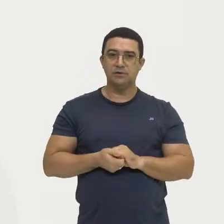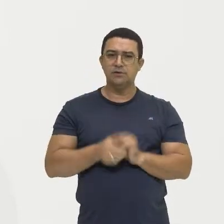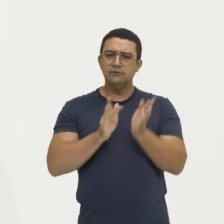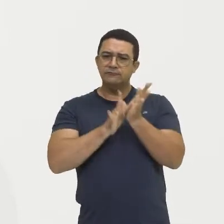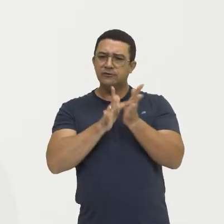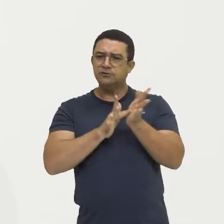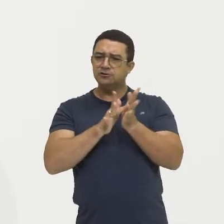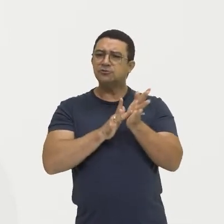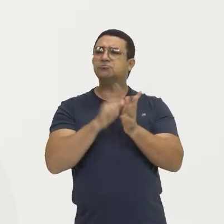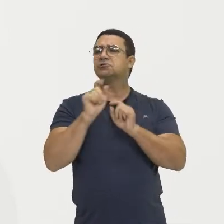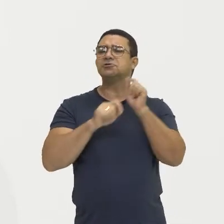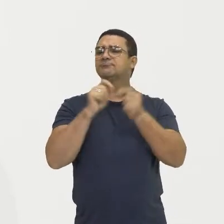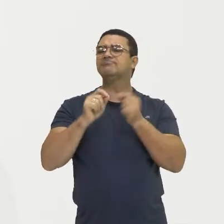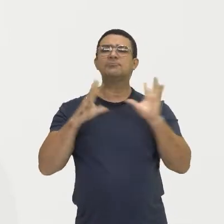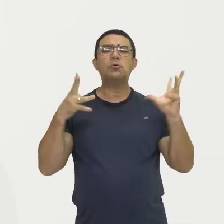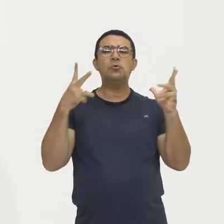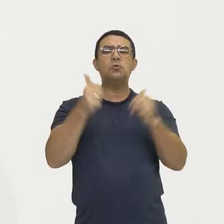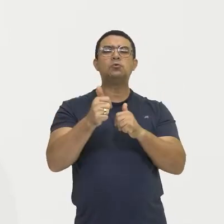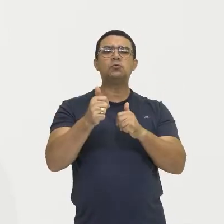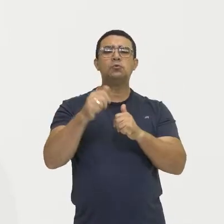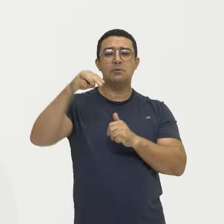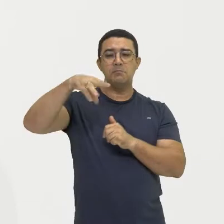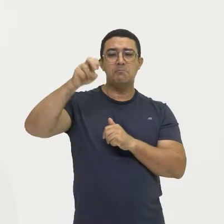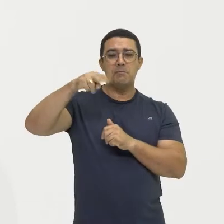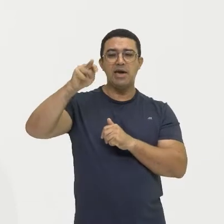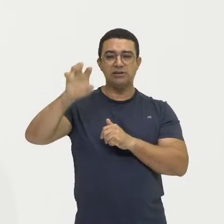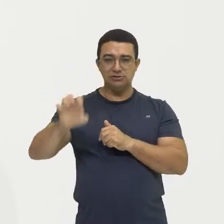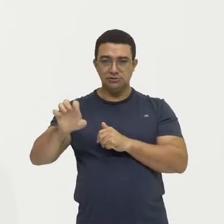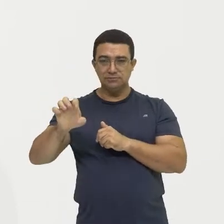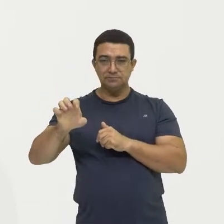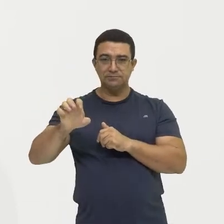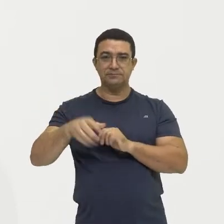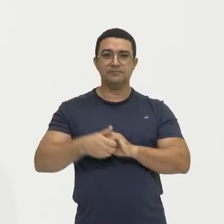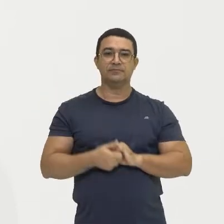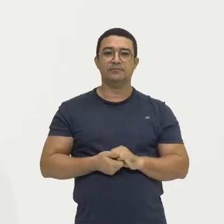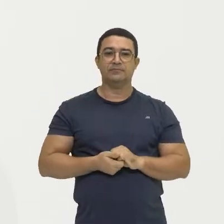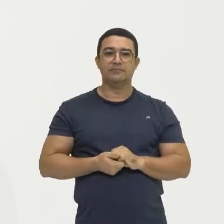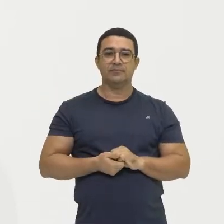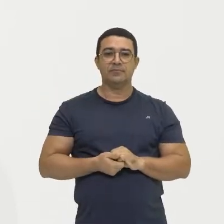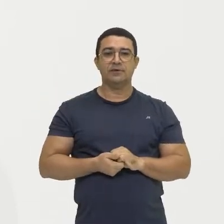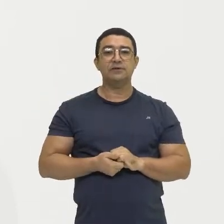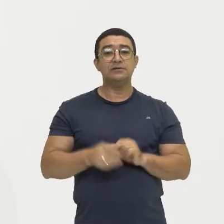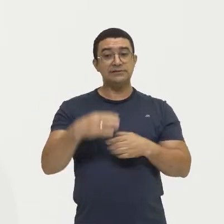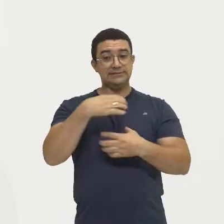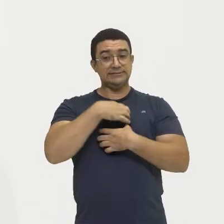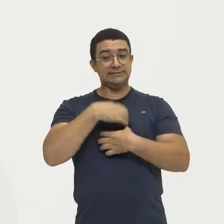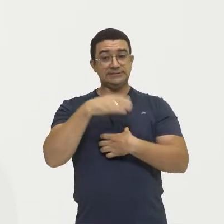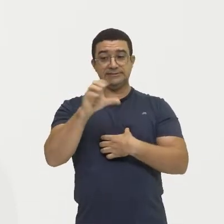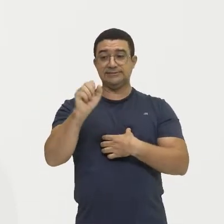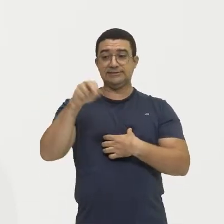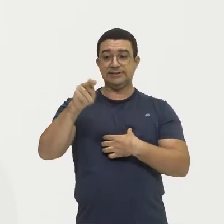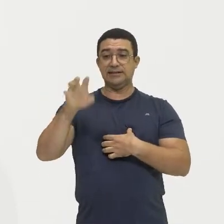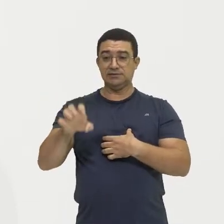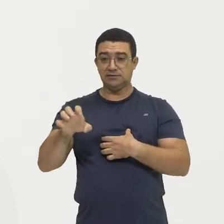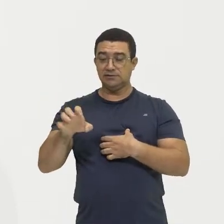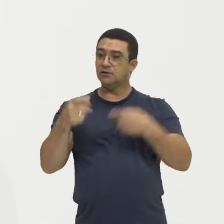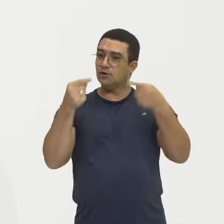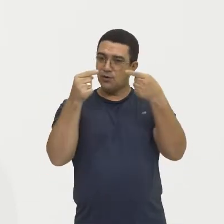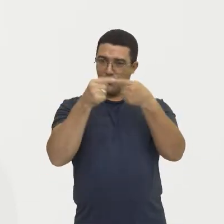ente, ó, sente rima com ente, é a mesma